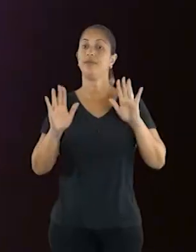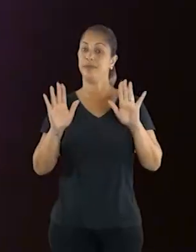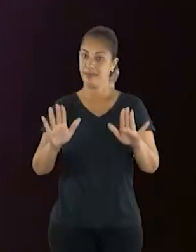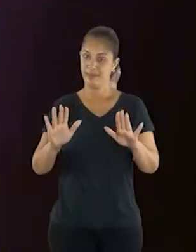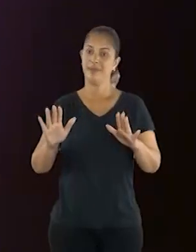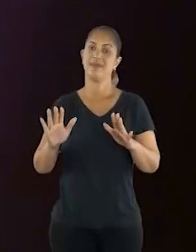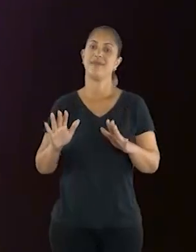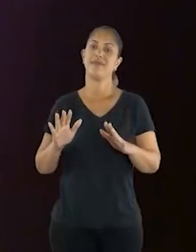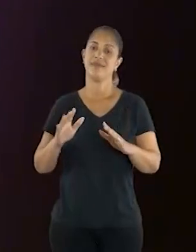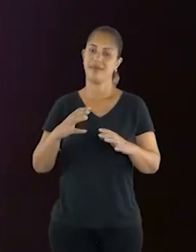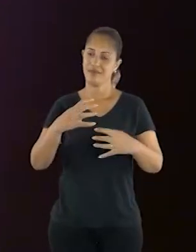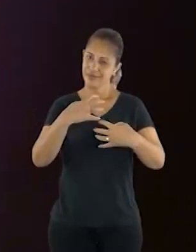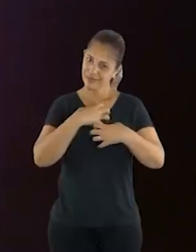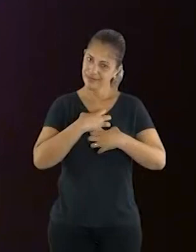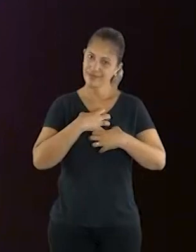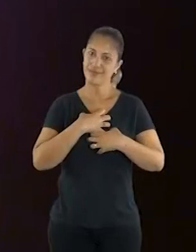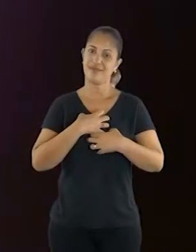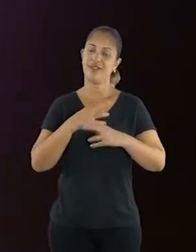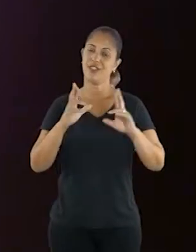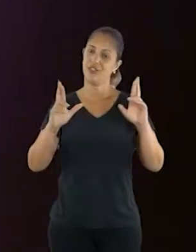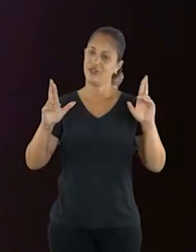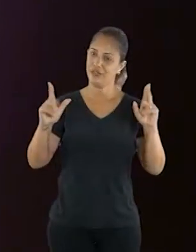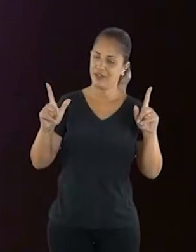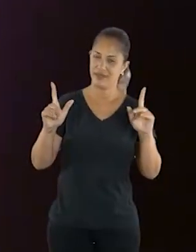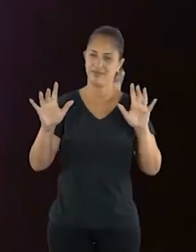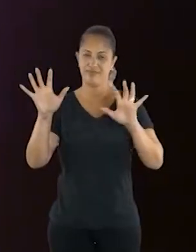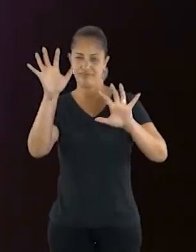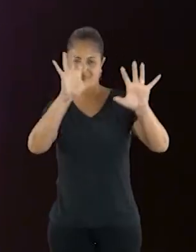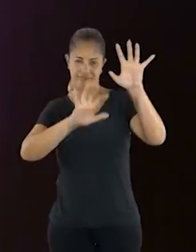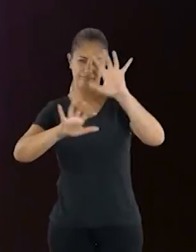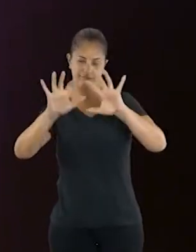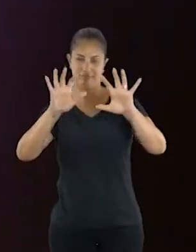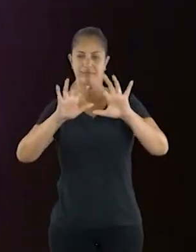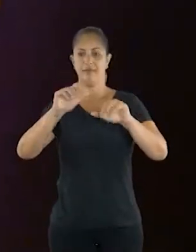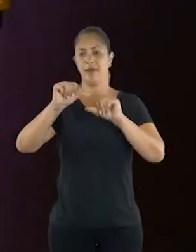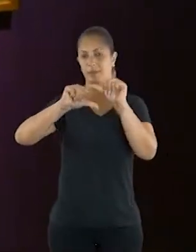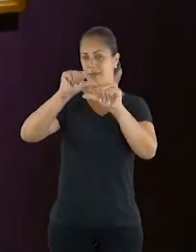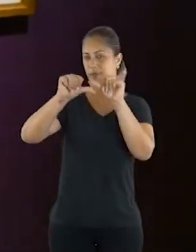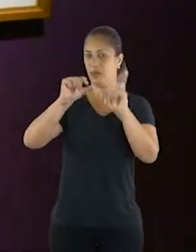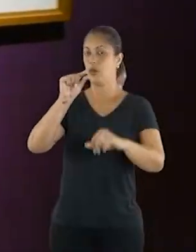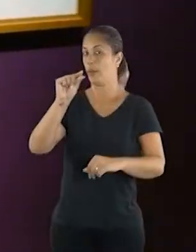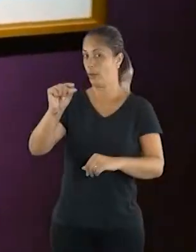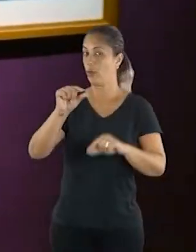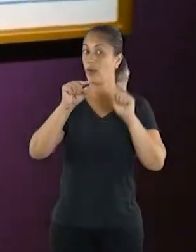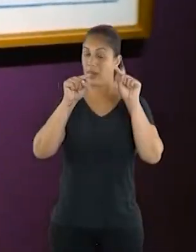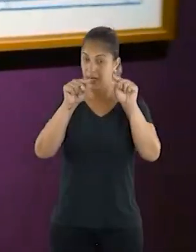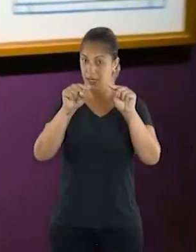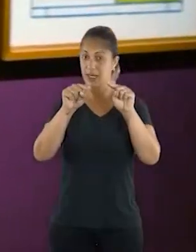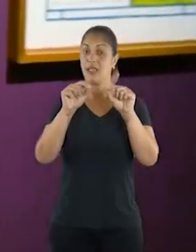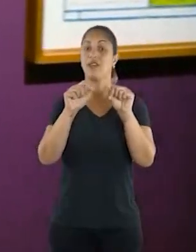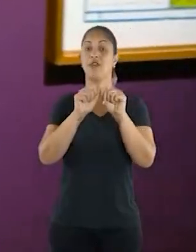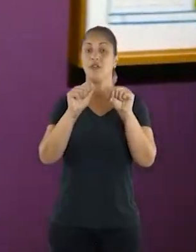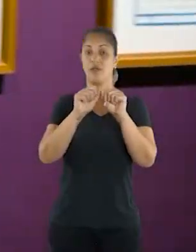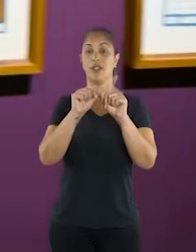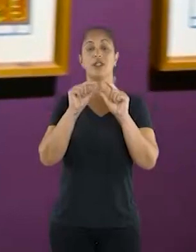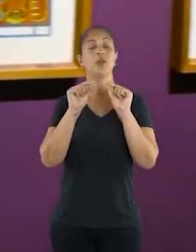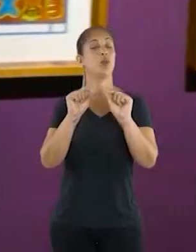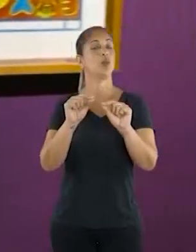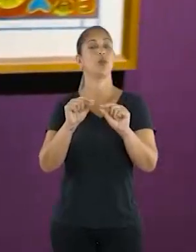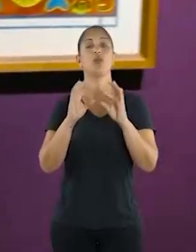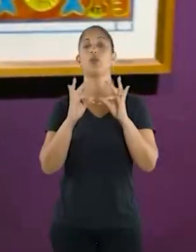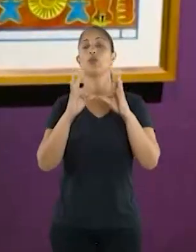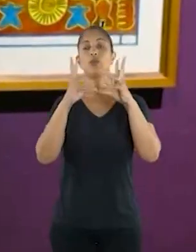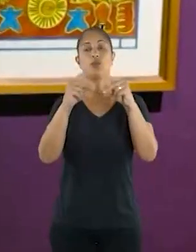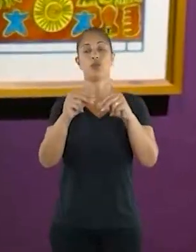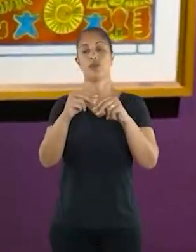mas são ligeiramente diferentes, porque ele ia variando um pouco. E nesse conjunto ele fez